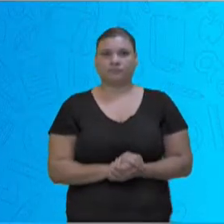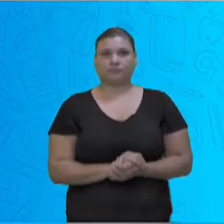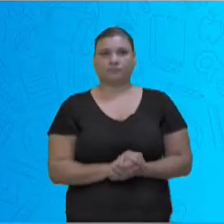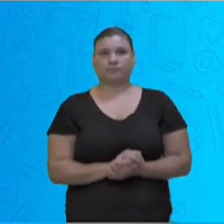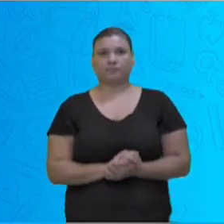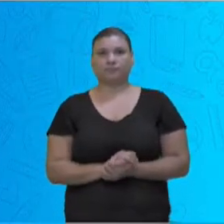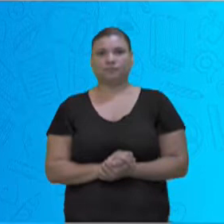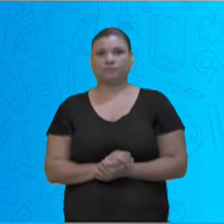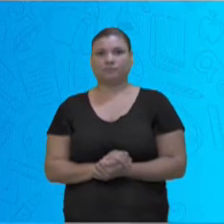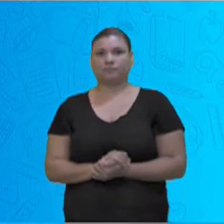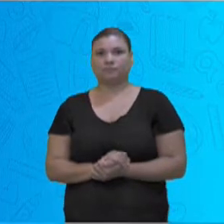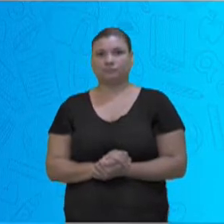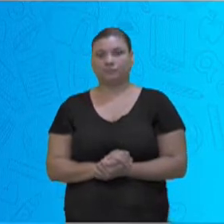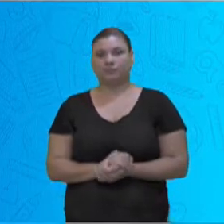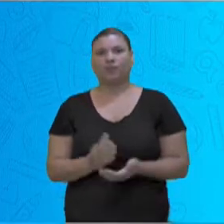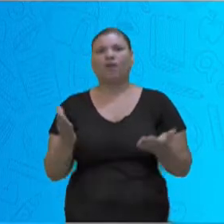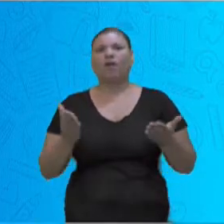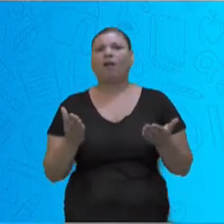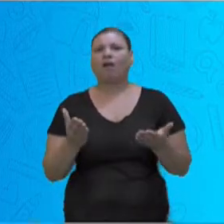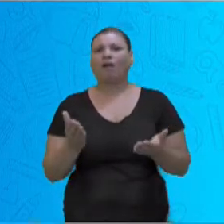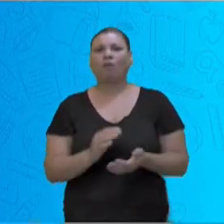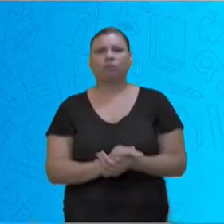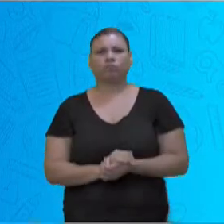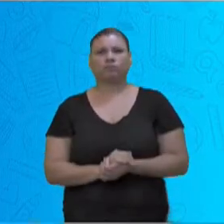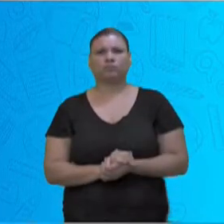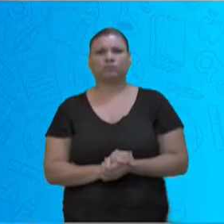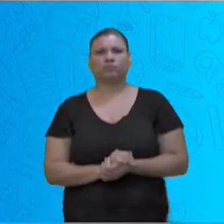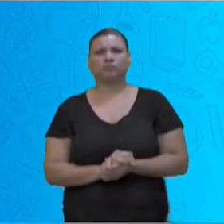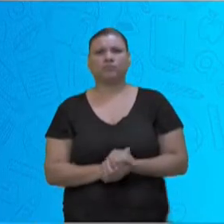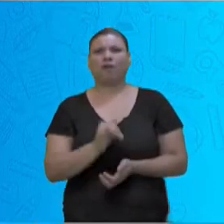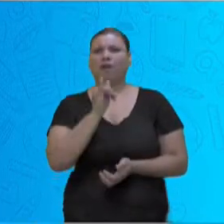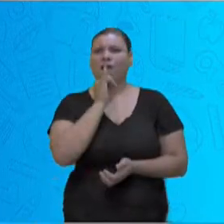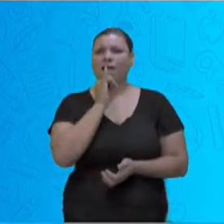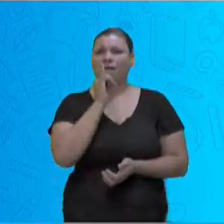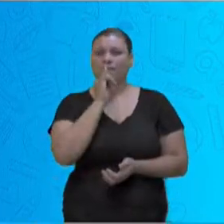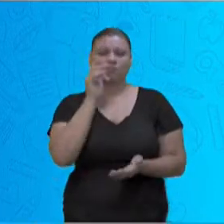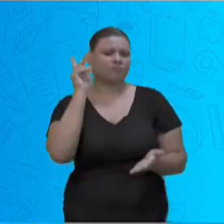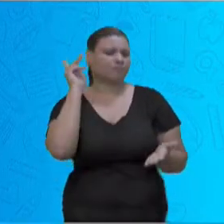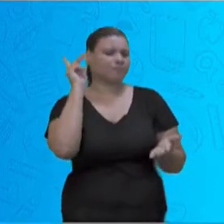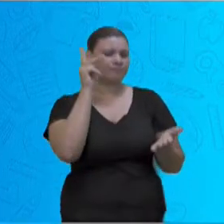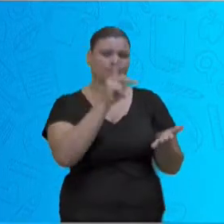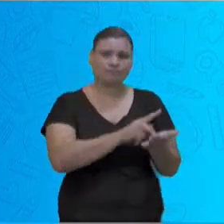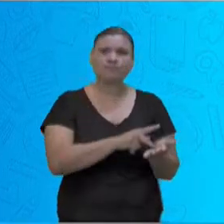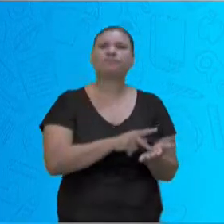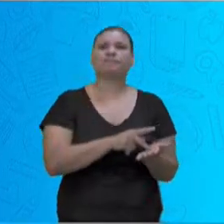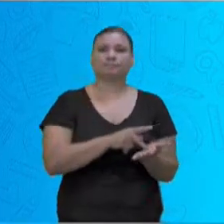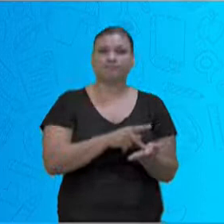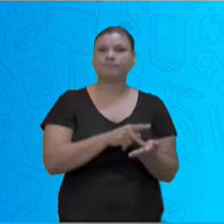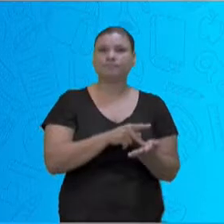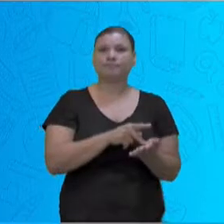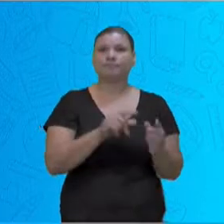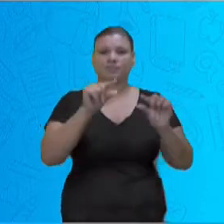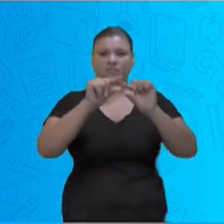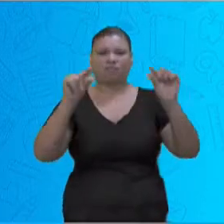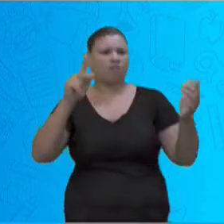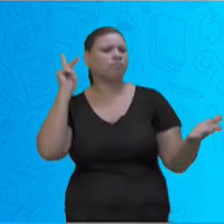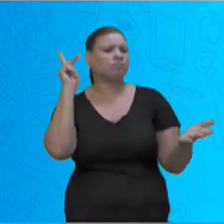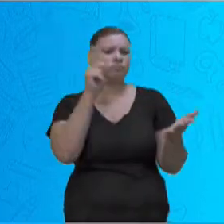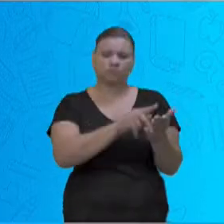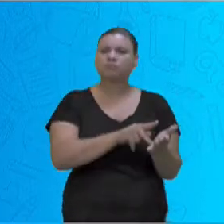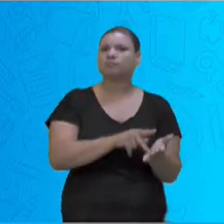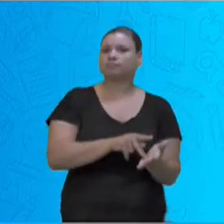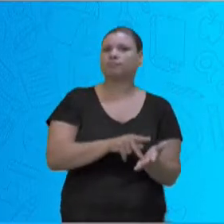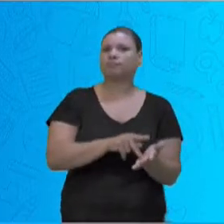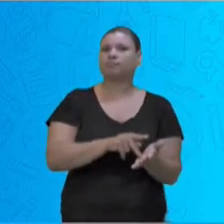perguntar. Então, vamos lá. Affirmative form. Nós vamos começar agora a aprender as frases afirmativas. Então, nós temos